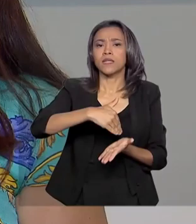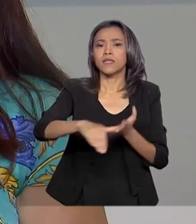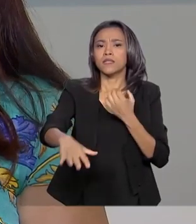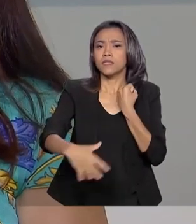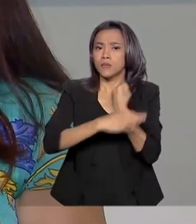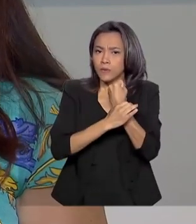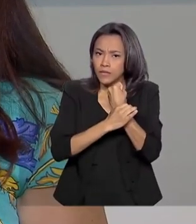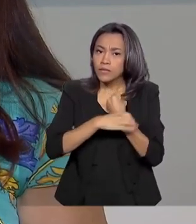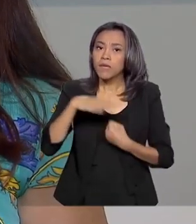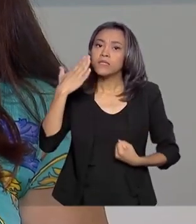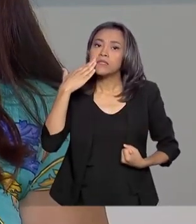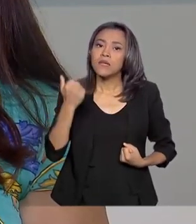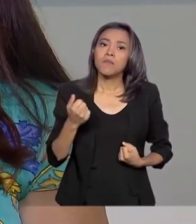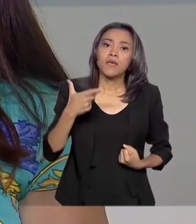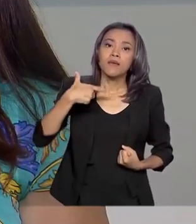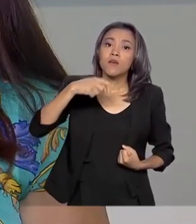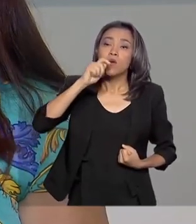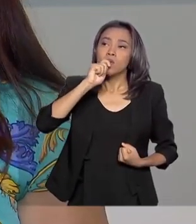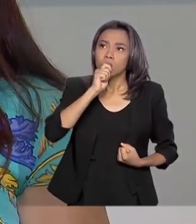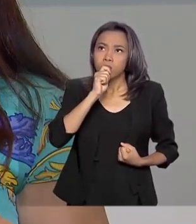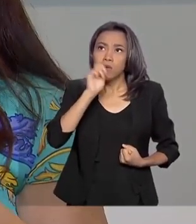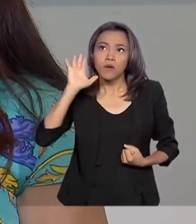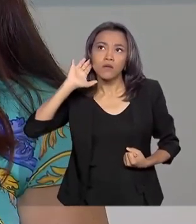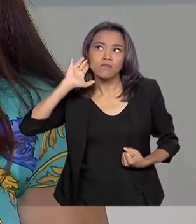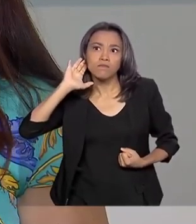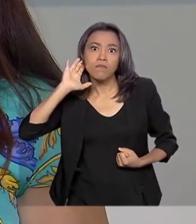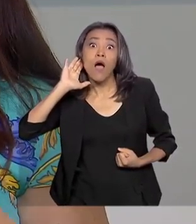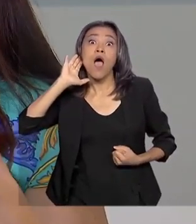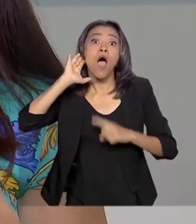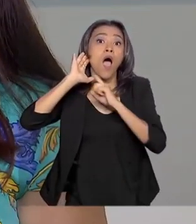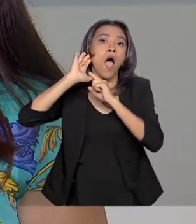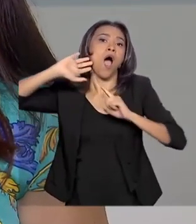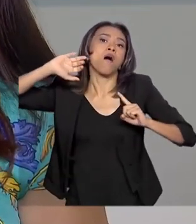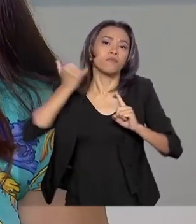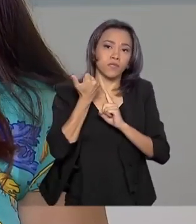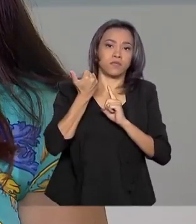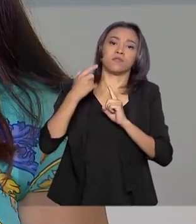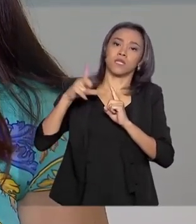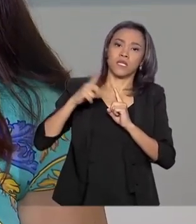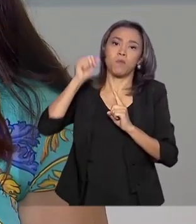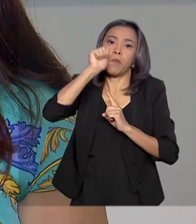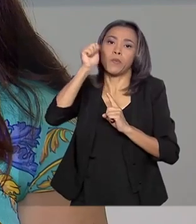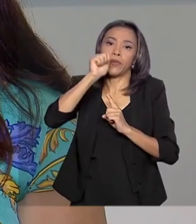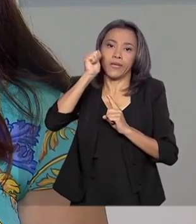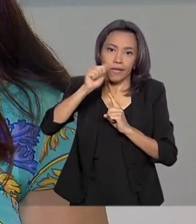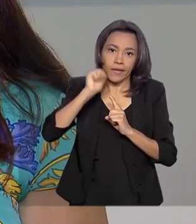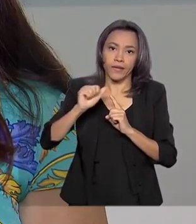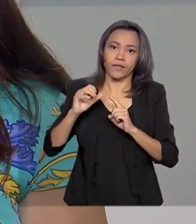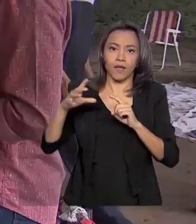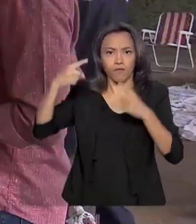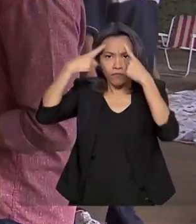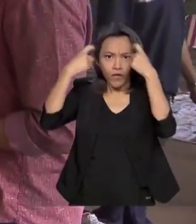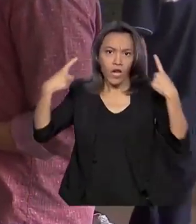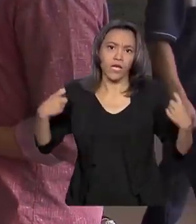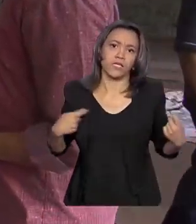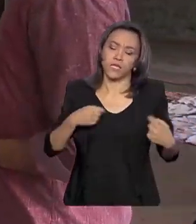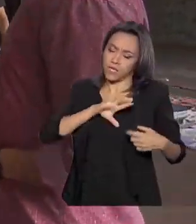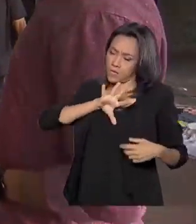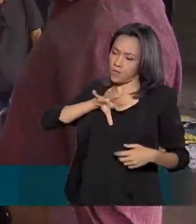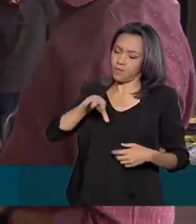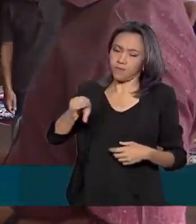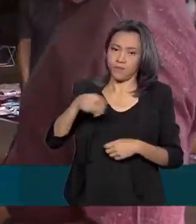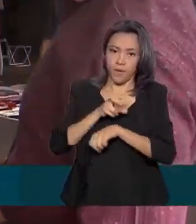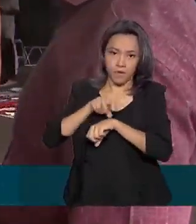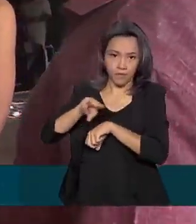a identificarem o som do apito como uma possibilidade de uma mulher em situação de violência. Outra campanha